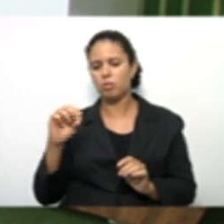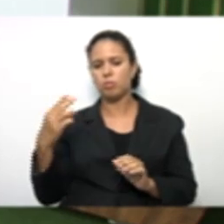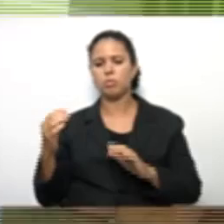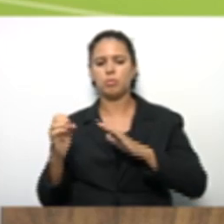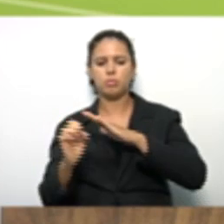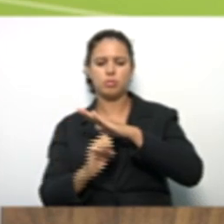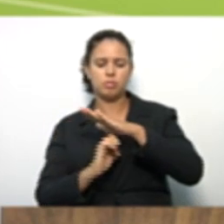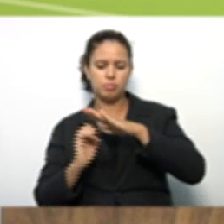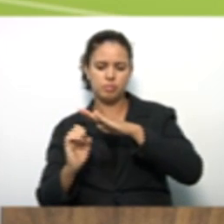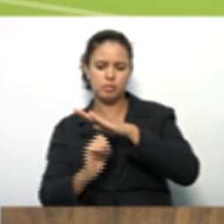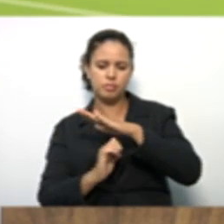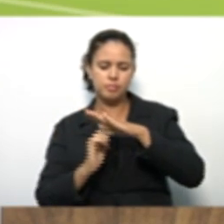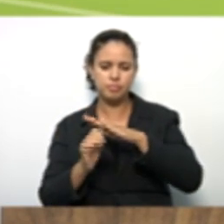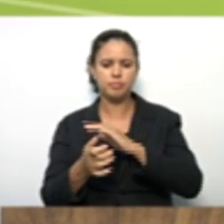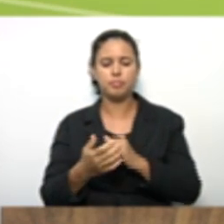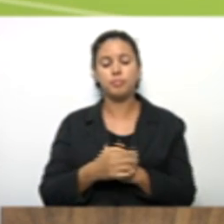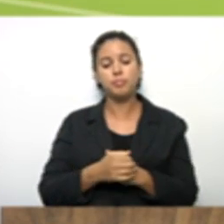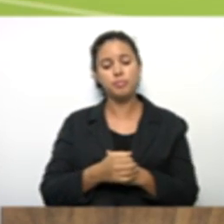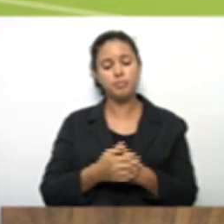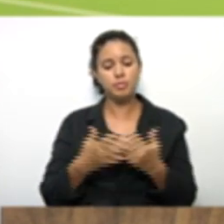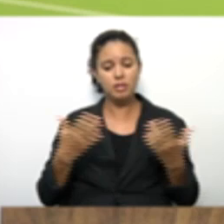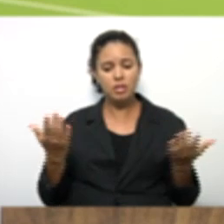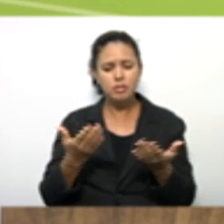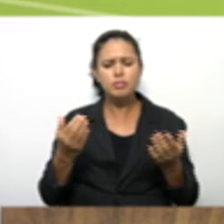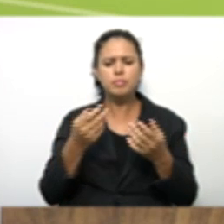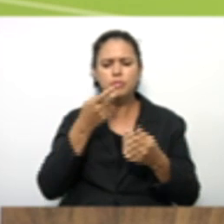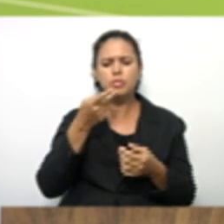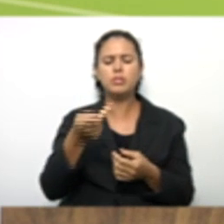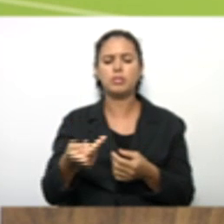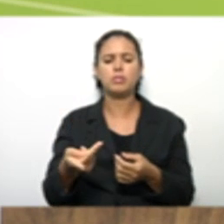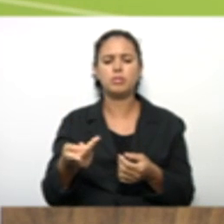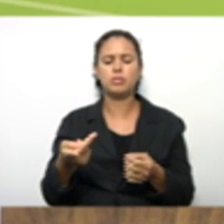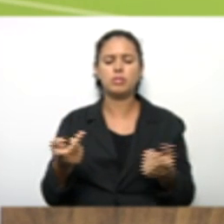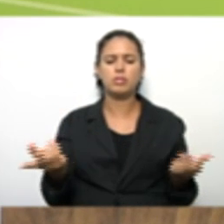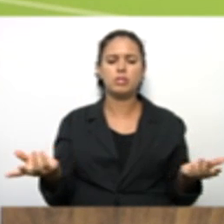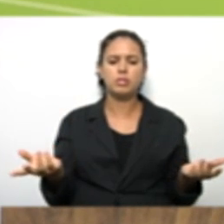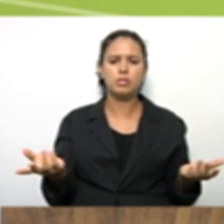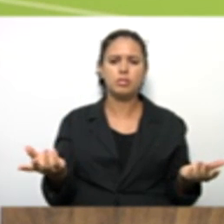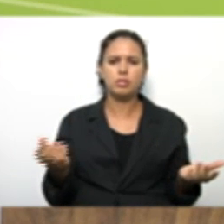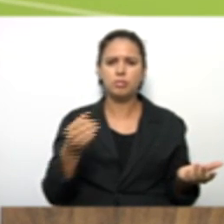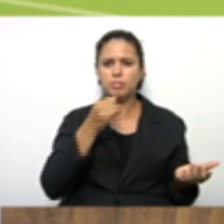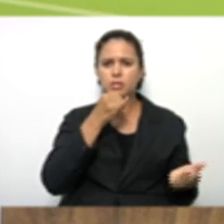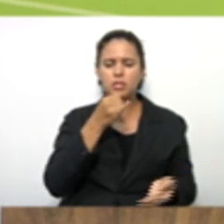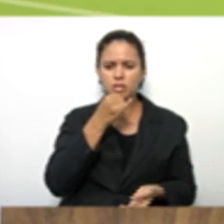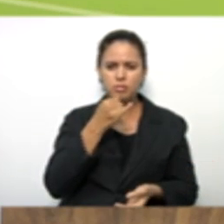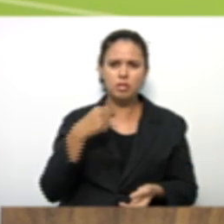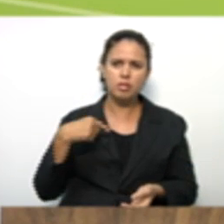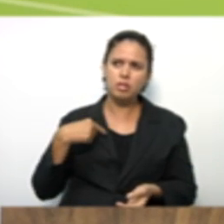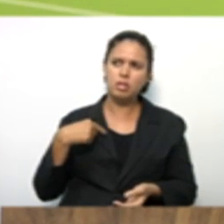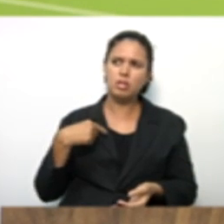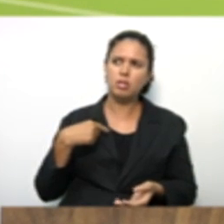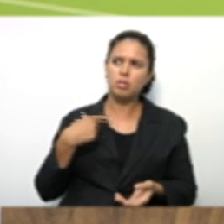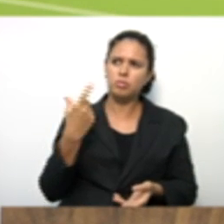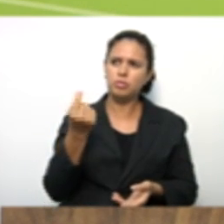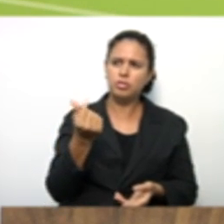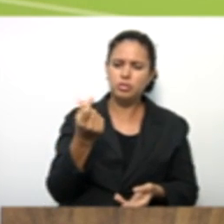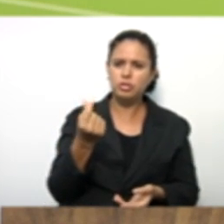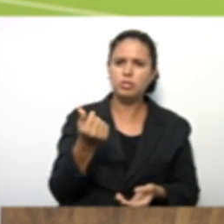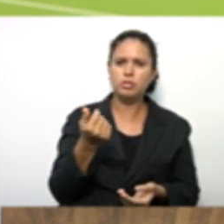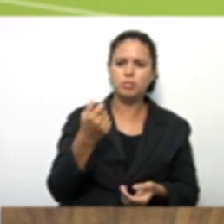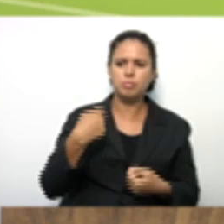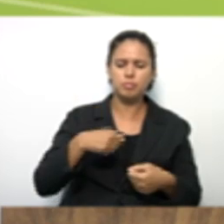aqui. A senhora falou que eu tenho que expressar em moeda. E se eu estiver devendo 30 sacas de laranjas? Ou